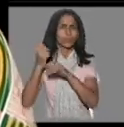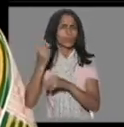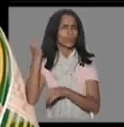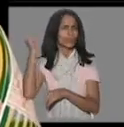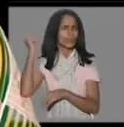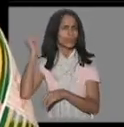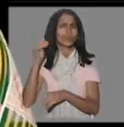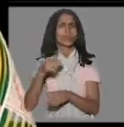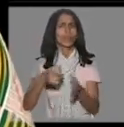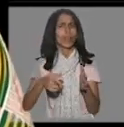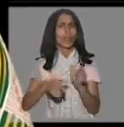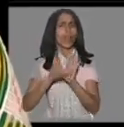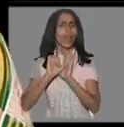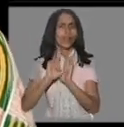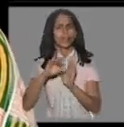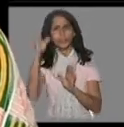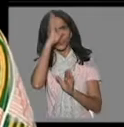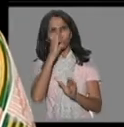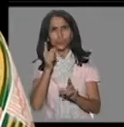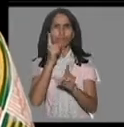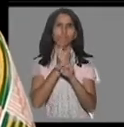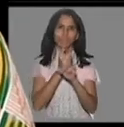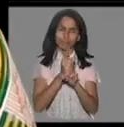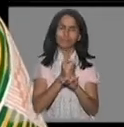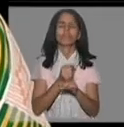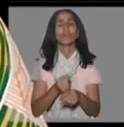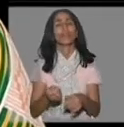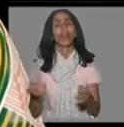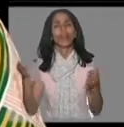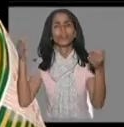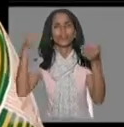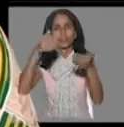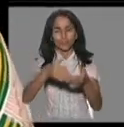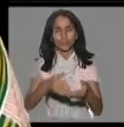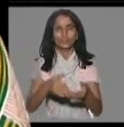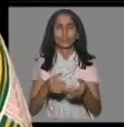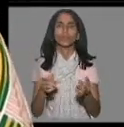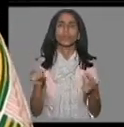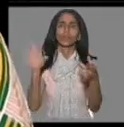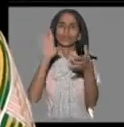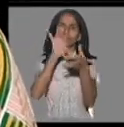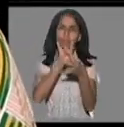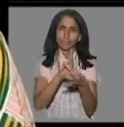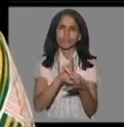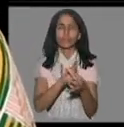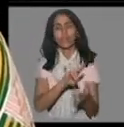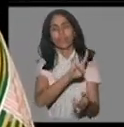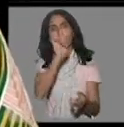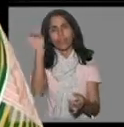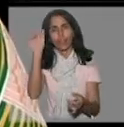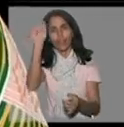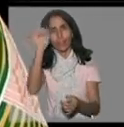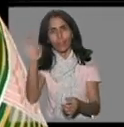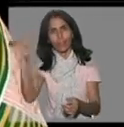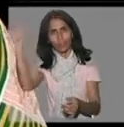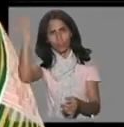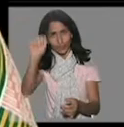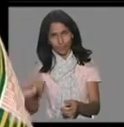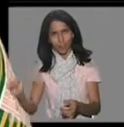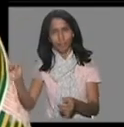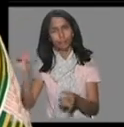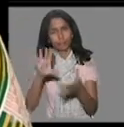Brasil. E a gente finalmente conseguiu voltar e estabelecer um elo com o continente africano que